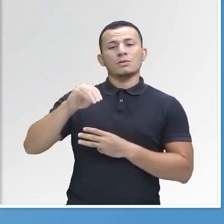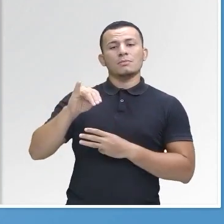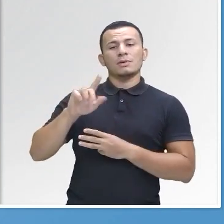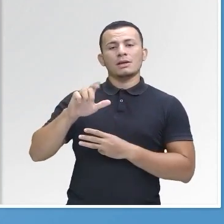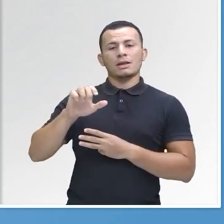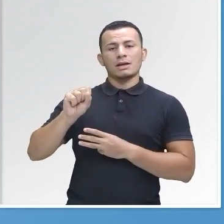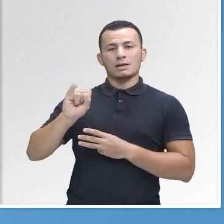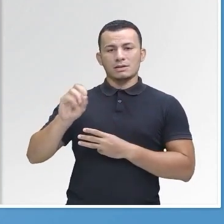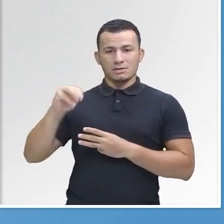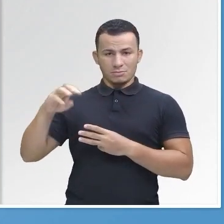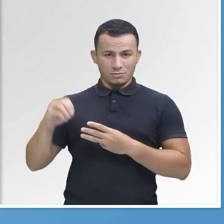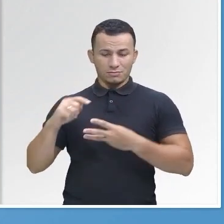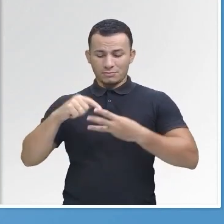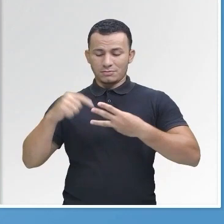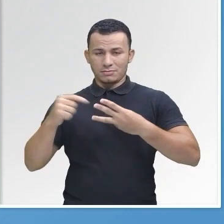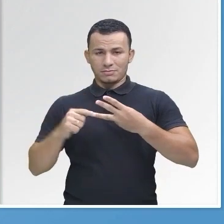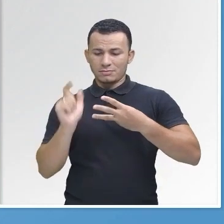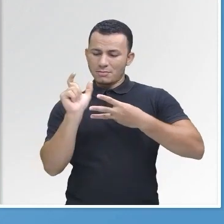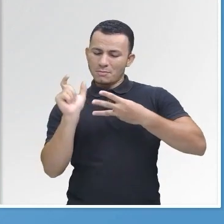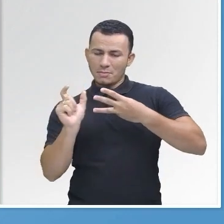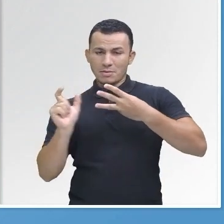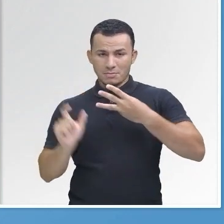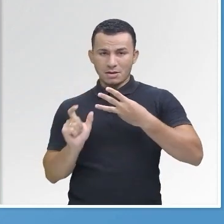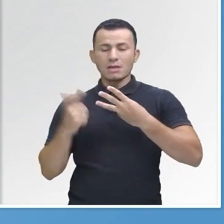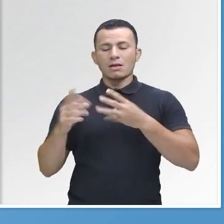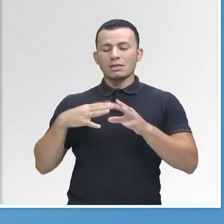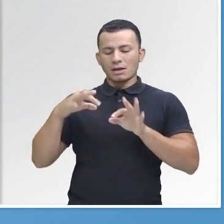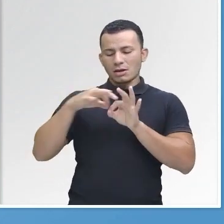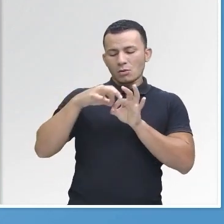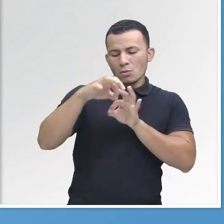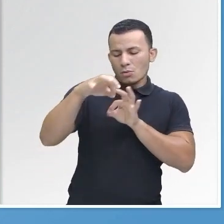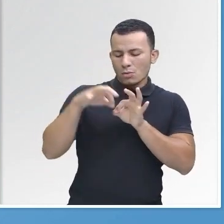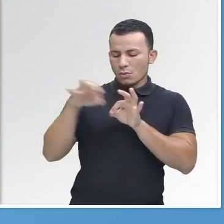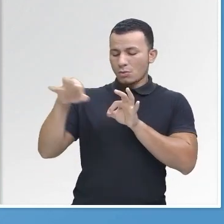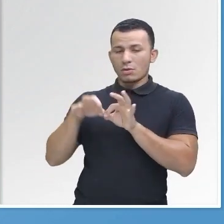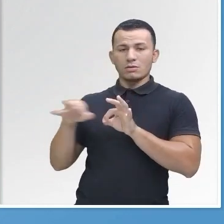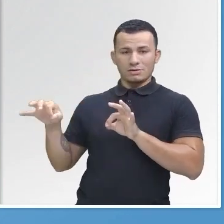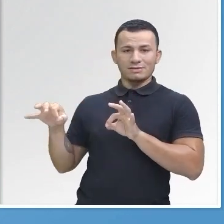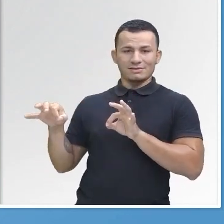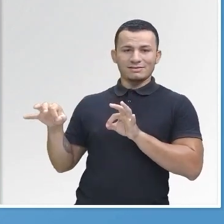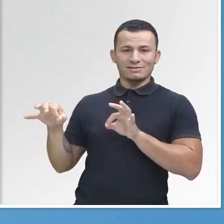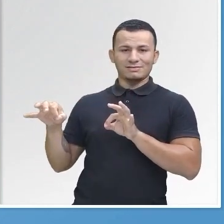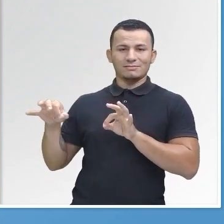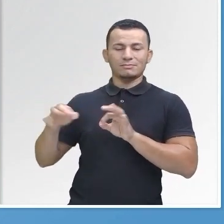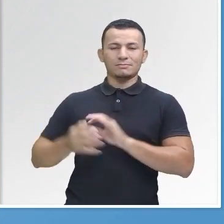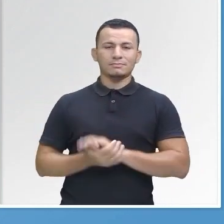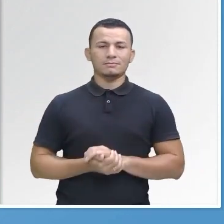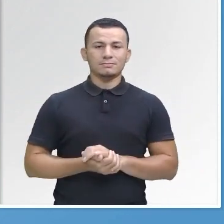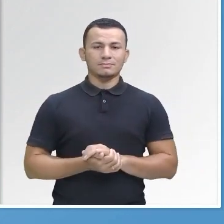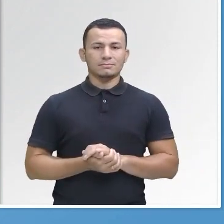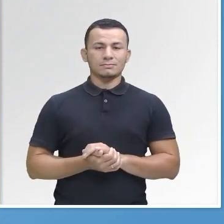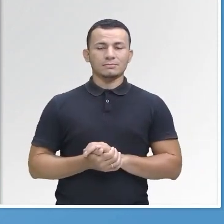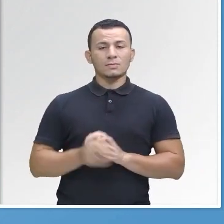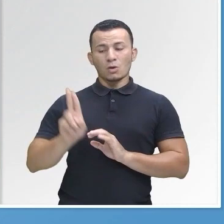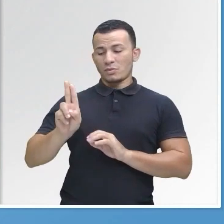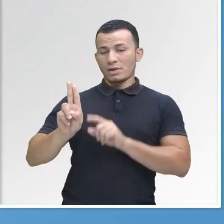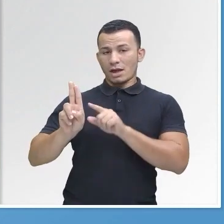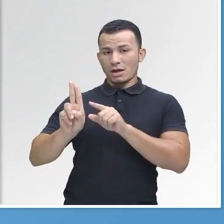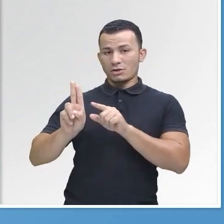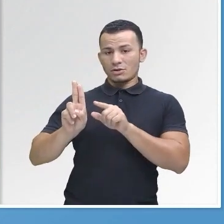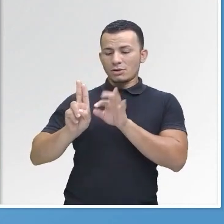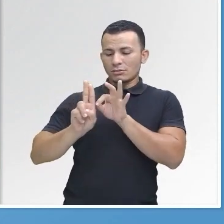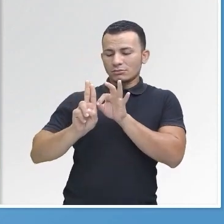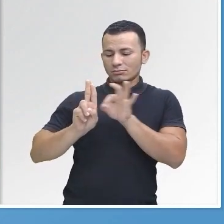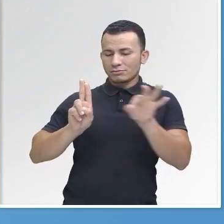respectivamente. Então, eu peguei aí as unidades de medida de comprimento, tá certo? Então, olha aí, as unidades de medida de